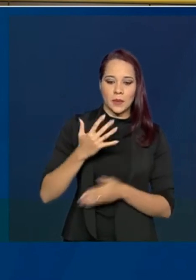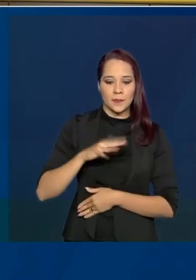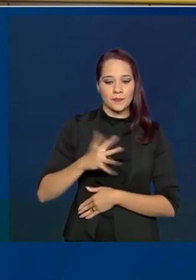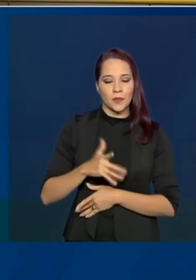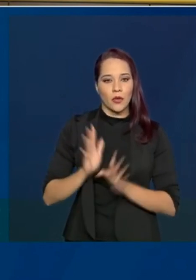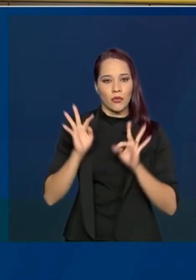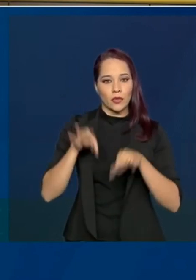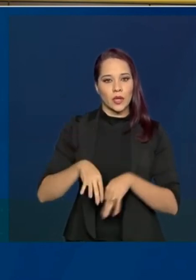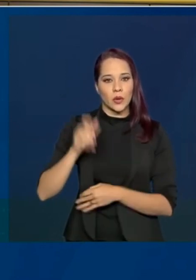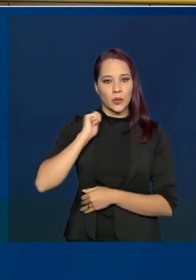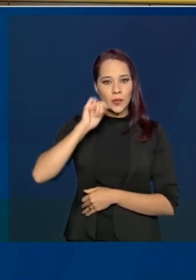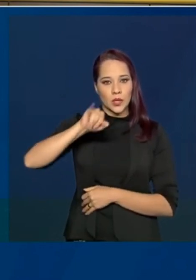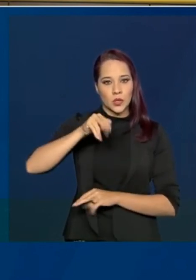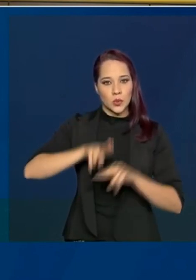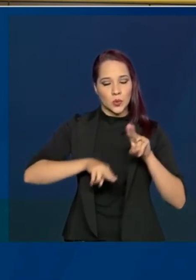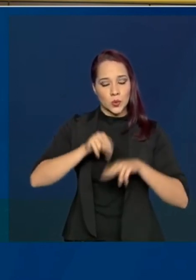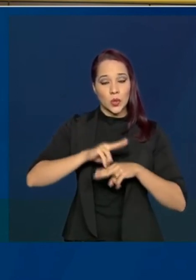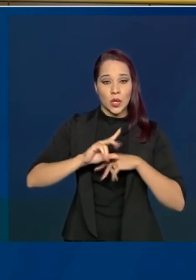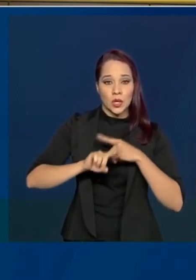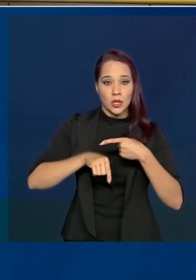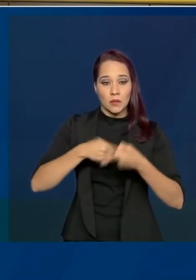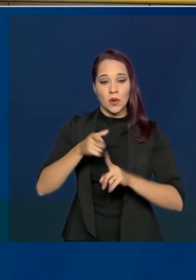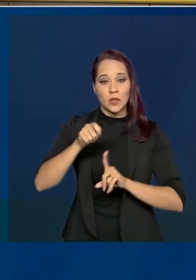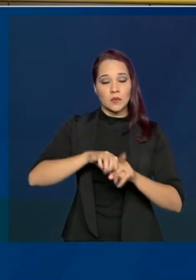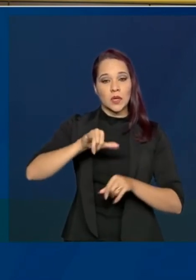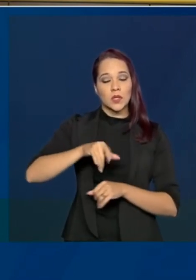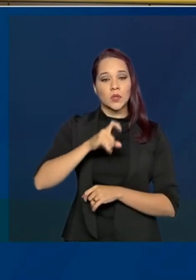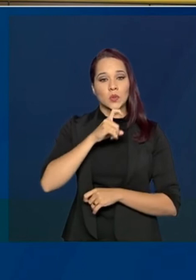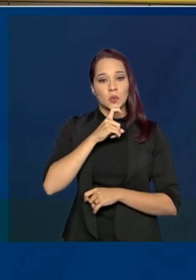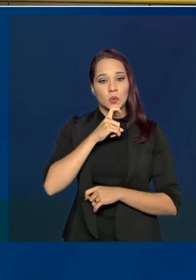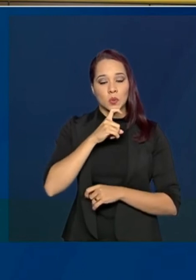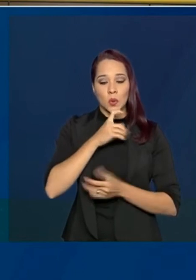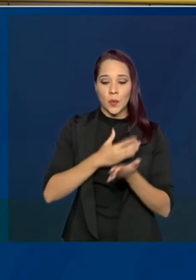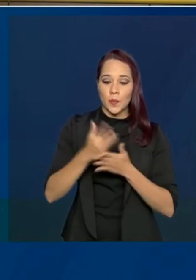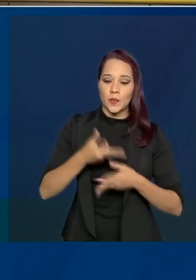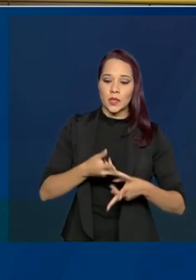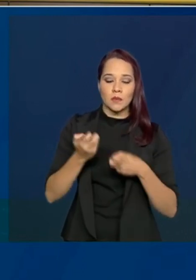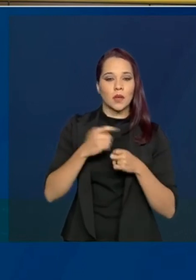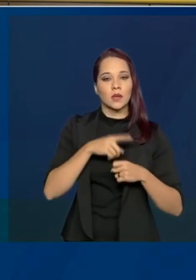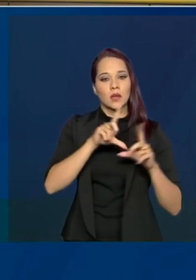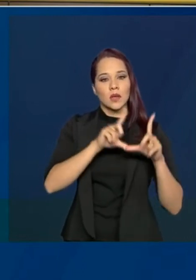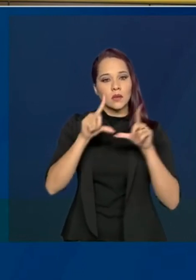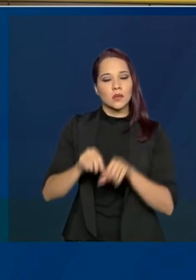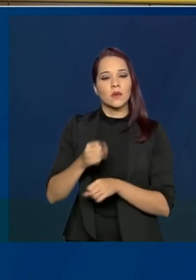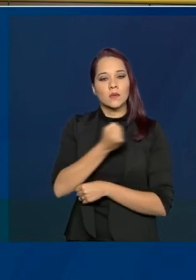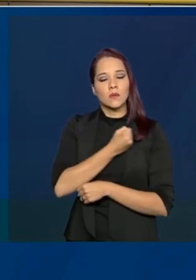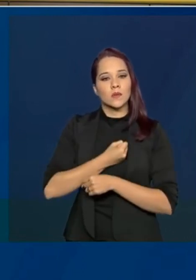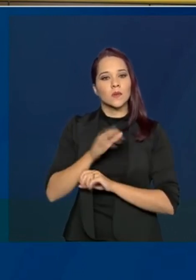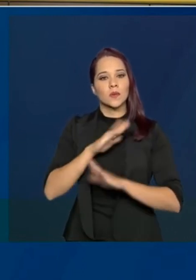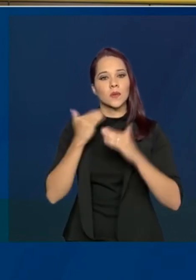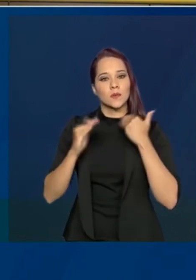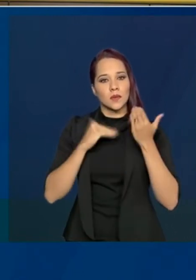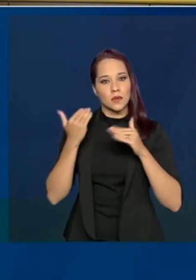o final do mês de junho, e a partir do mês de julho a gente começa a identificar essa redução no número de